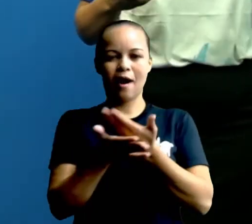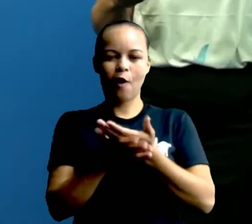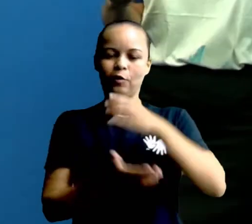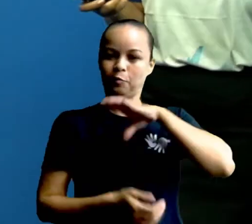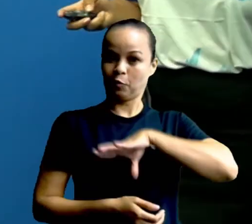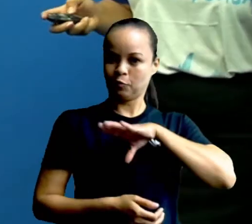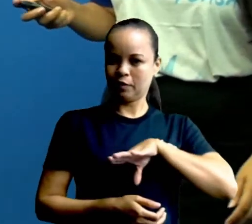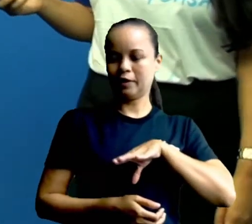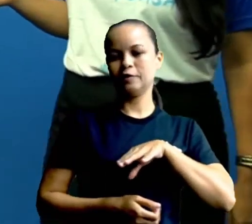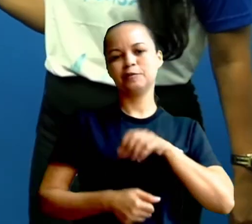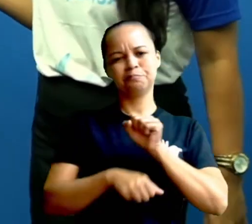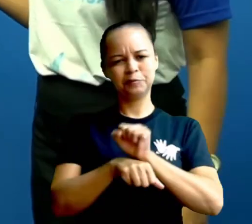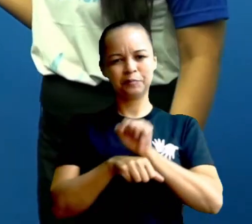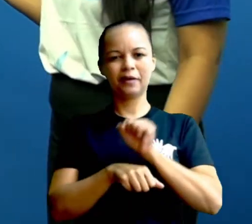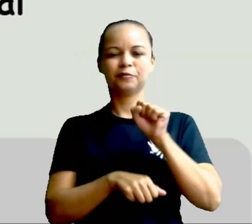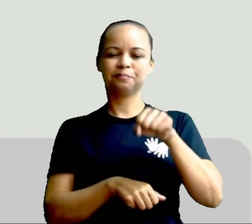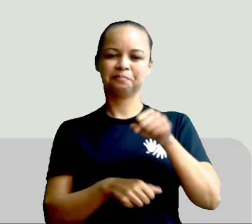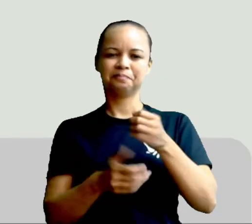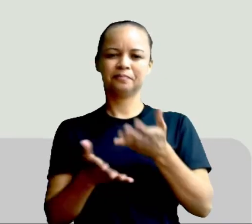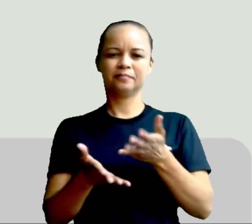portuguesa? Espero que sim.